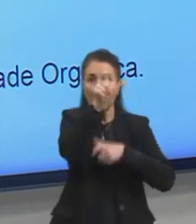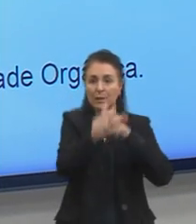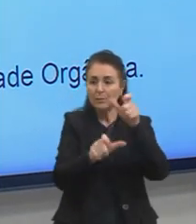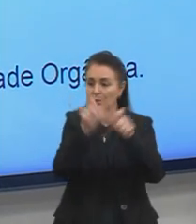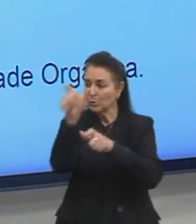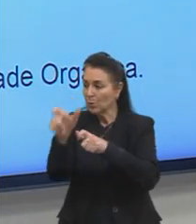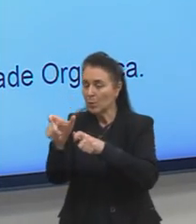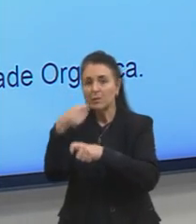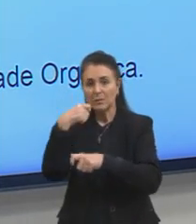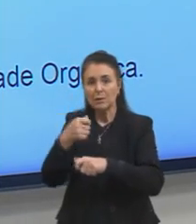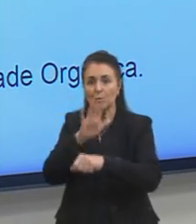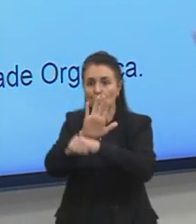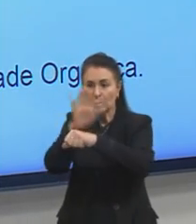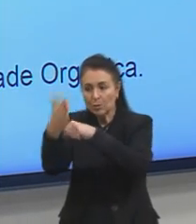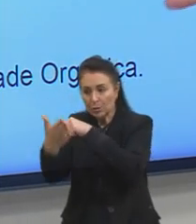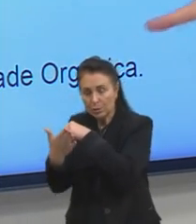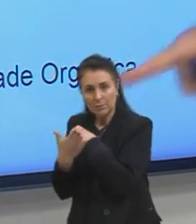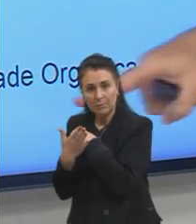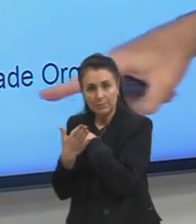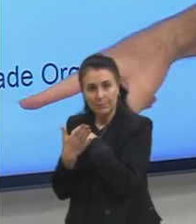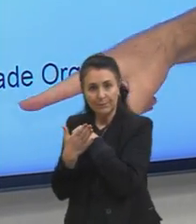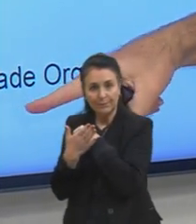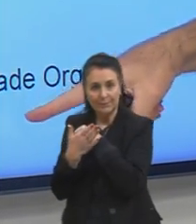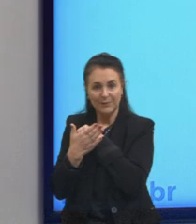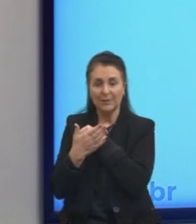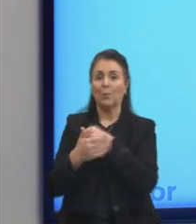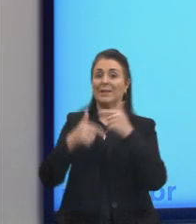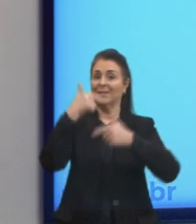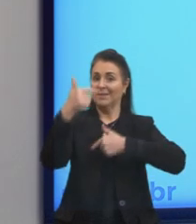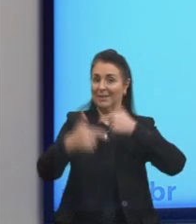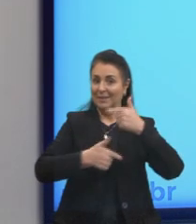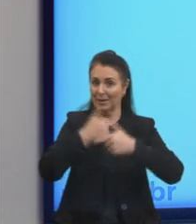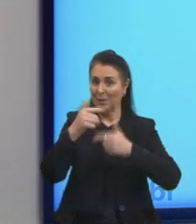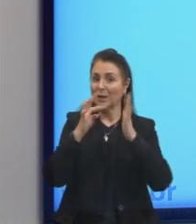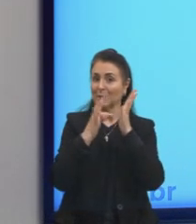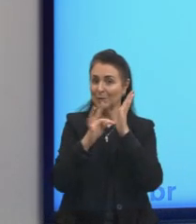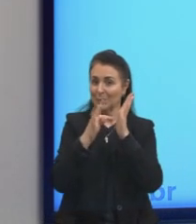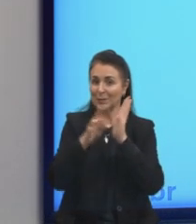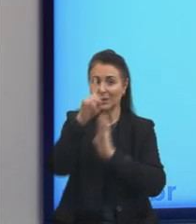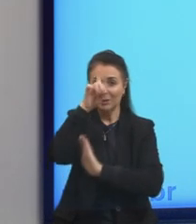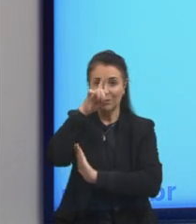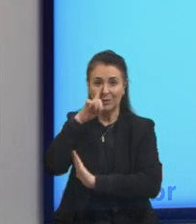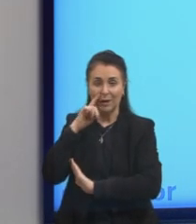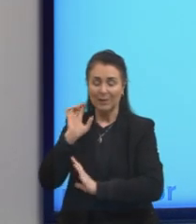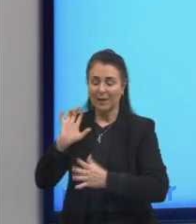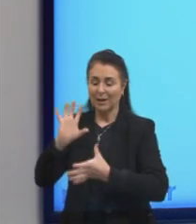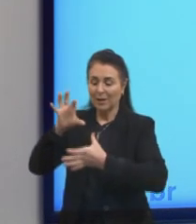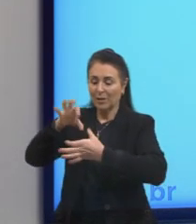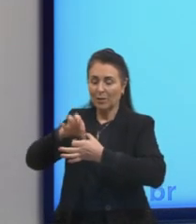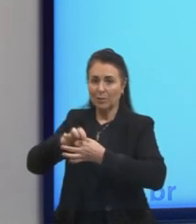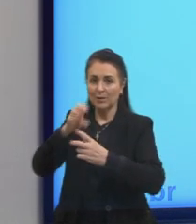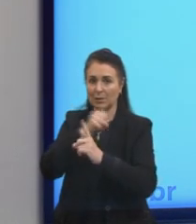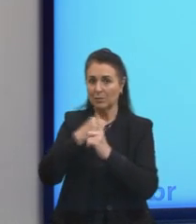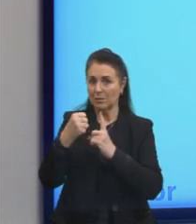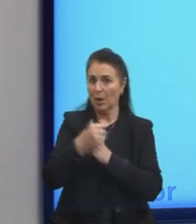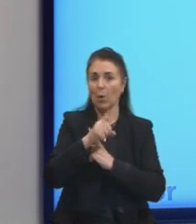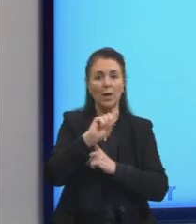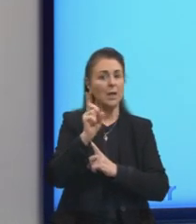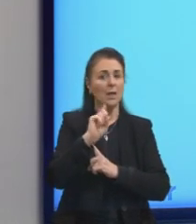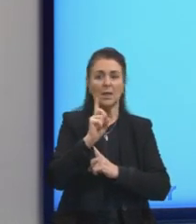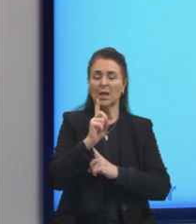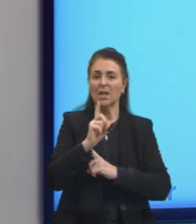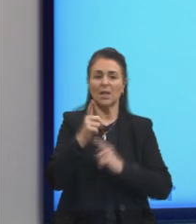terminar seu trabalho então o trabalho o trocar ver como um fato de coesão social e não de